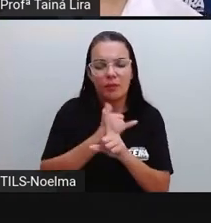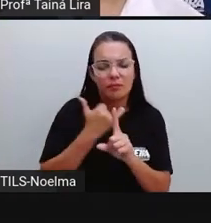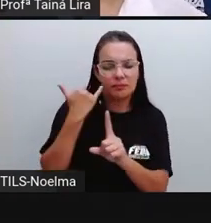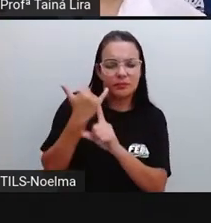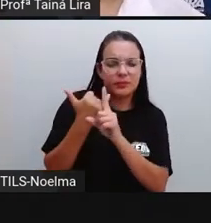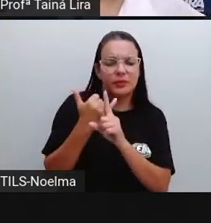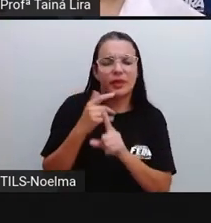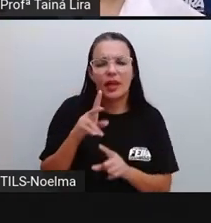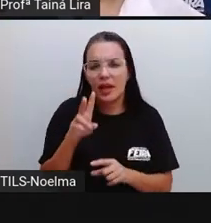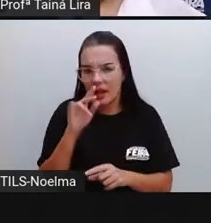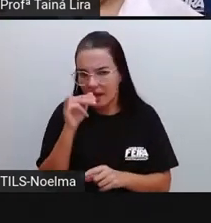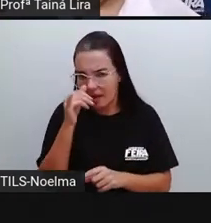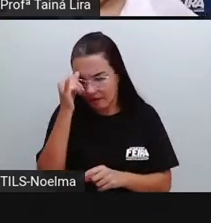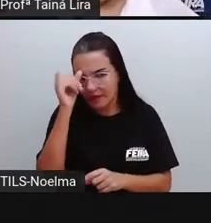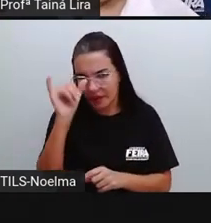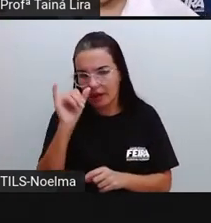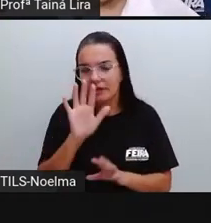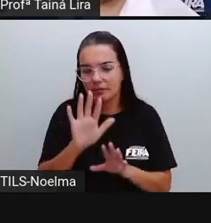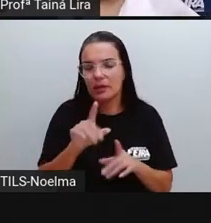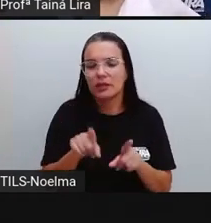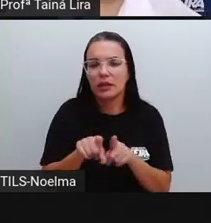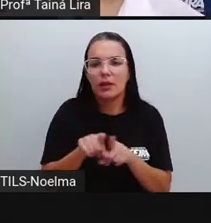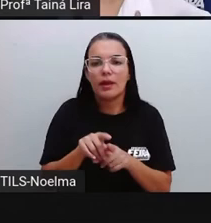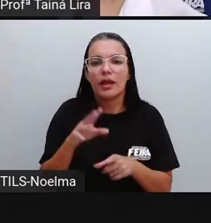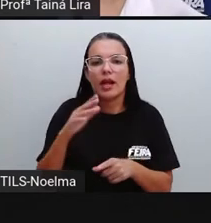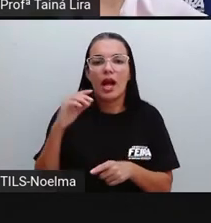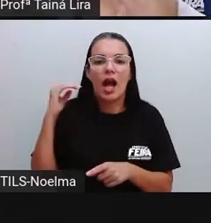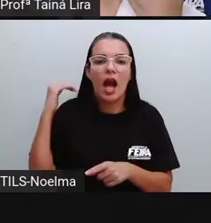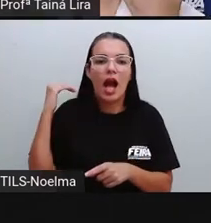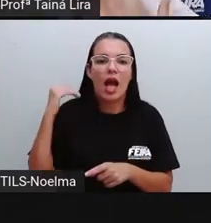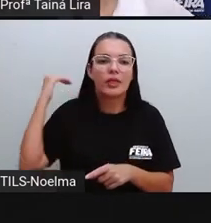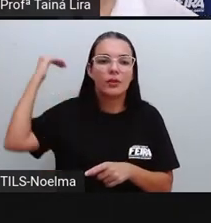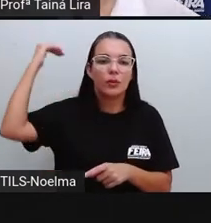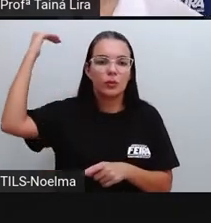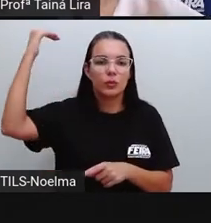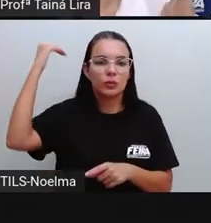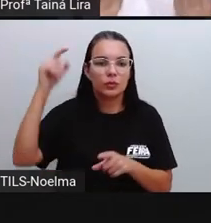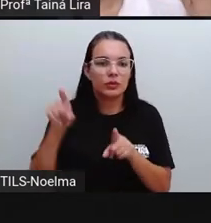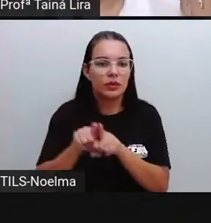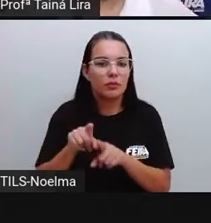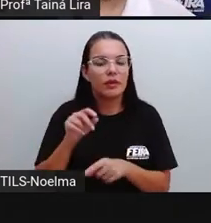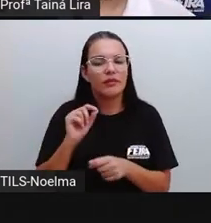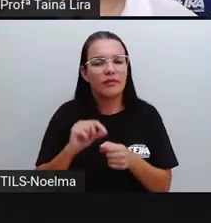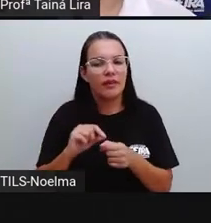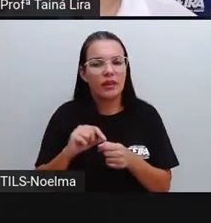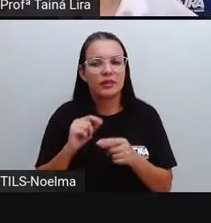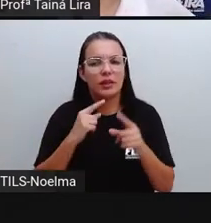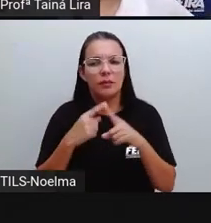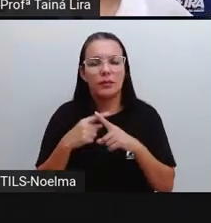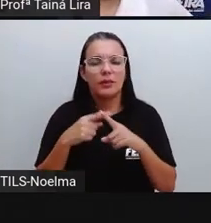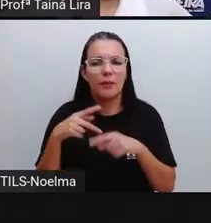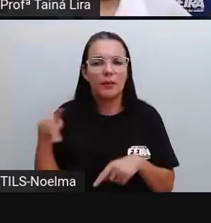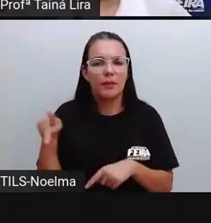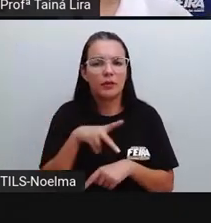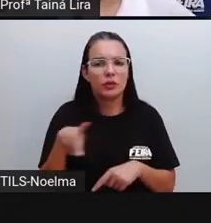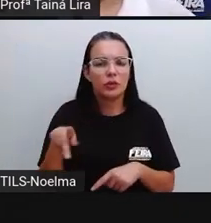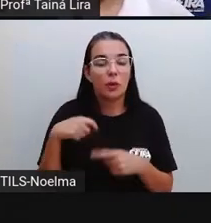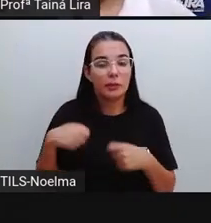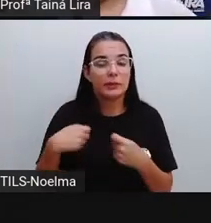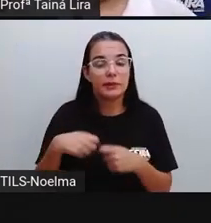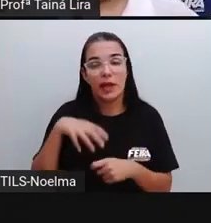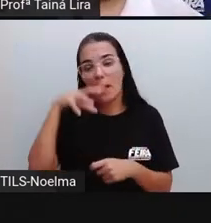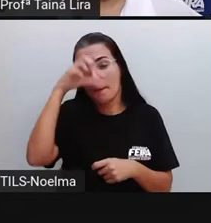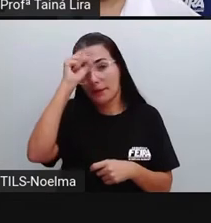que os adultos também, né, participam muito desse assunto, principalmente aí os adultos que trabalham em escola, como os professores,